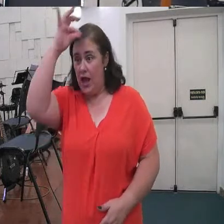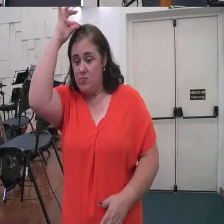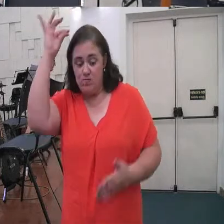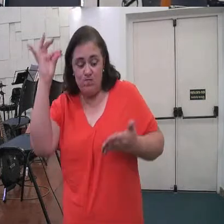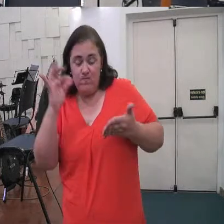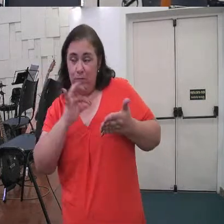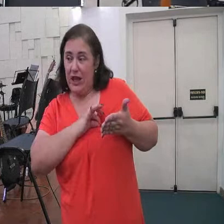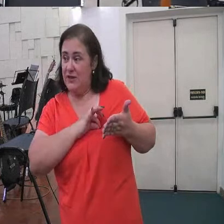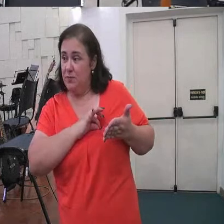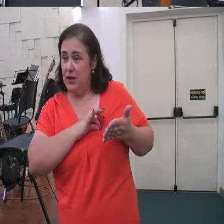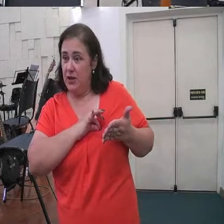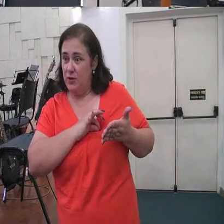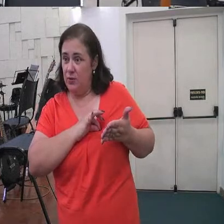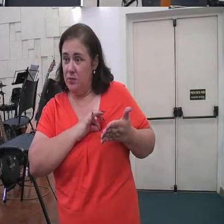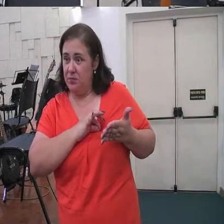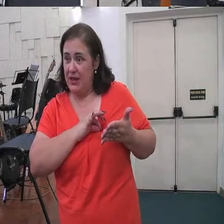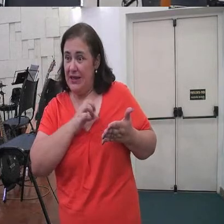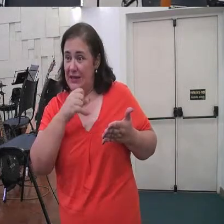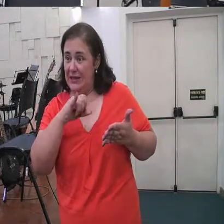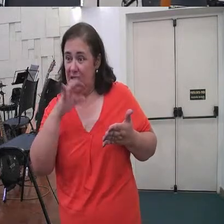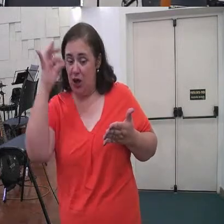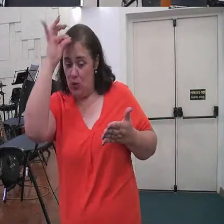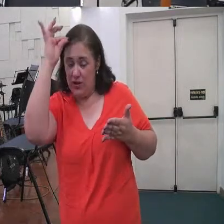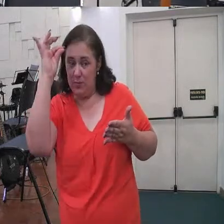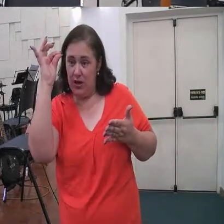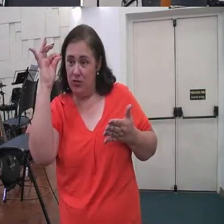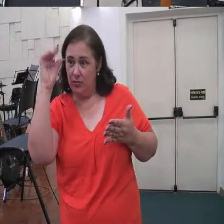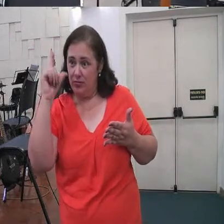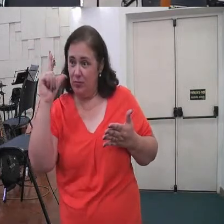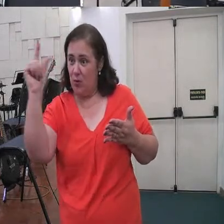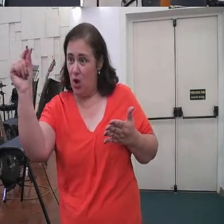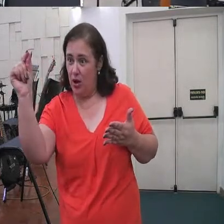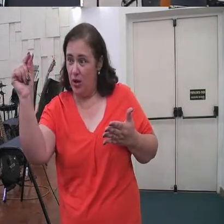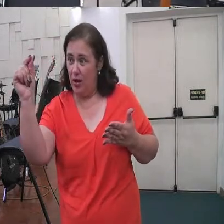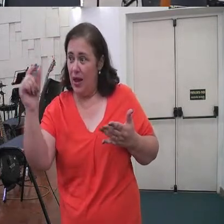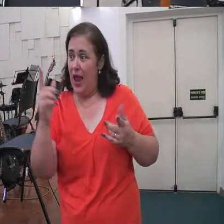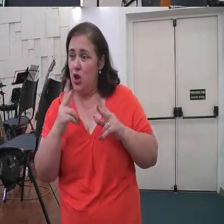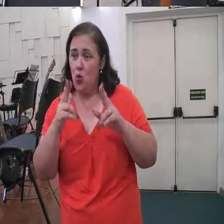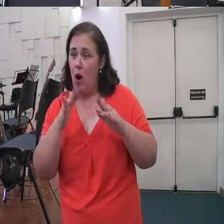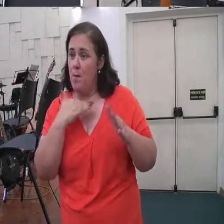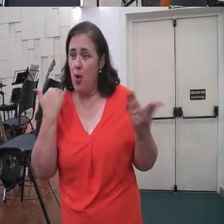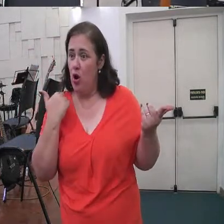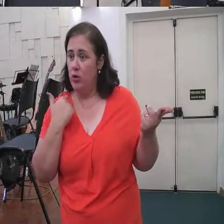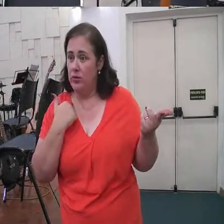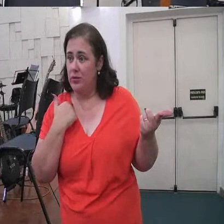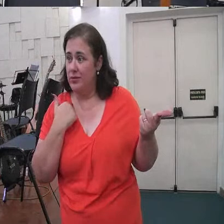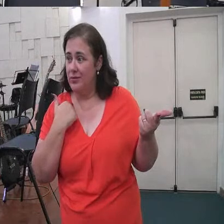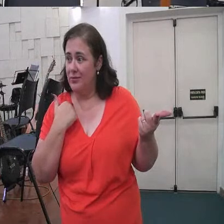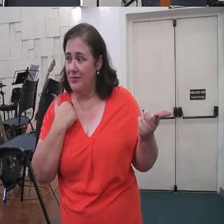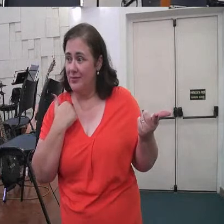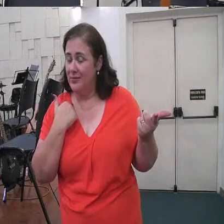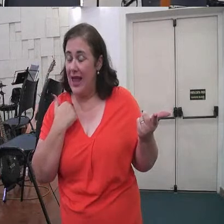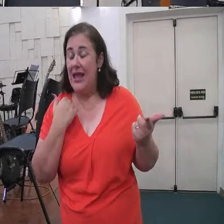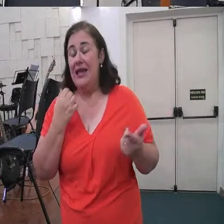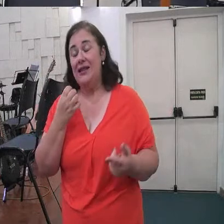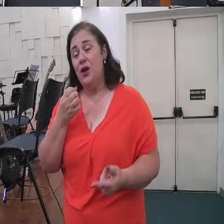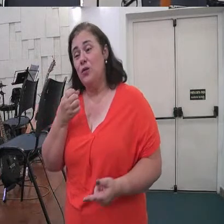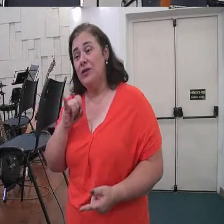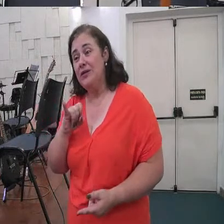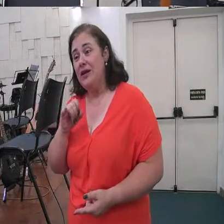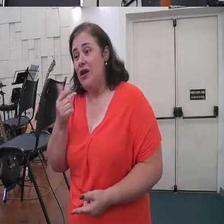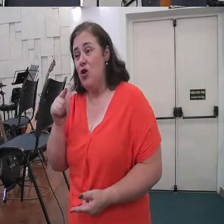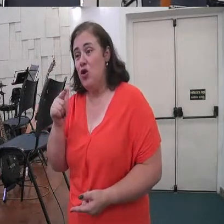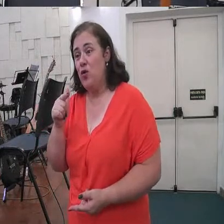fé sem obras é morta. Martinho Lutero teve uma dificuldade para aceitar o livro de Tiago como um livro